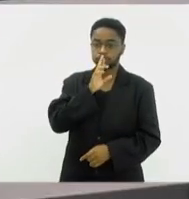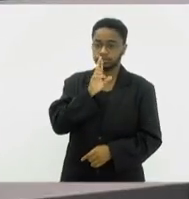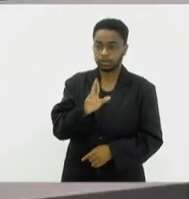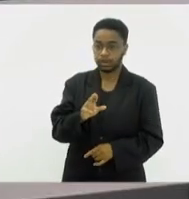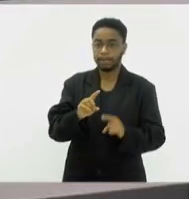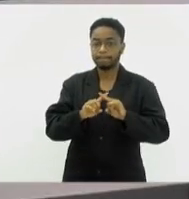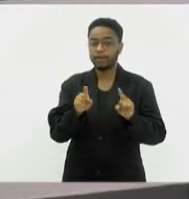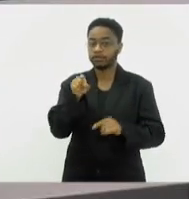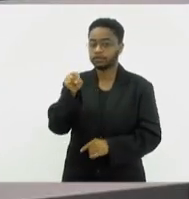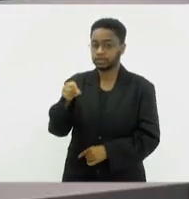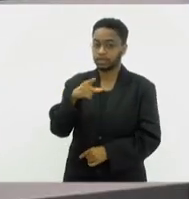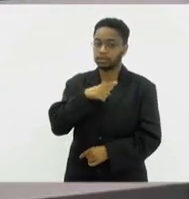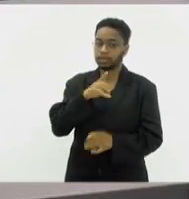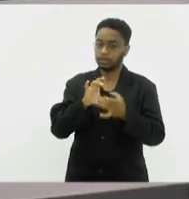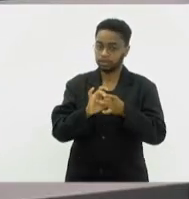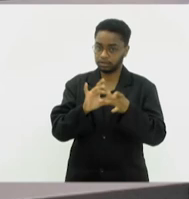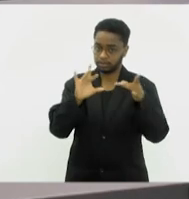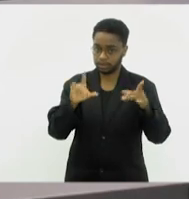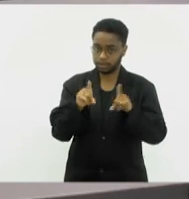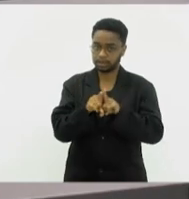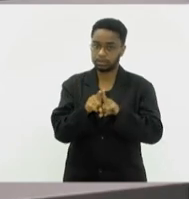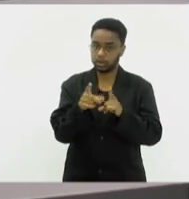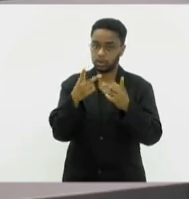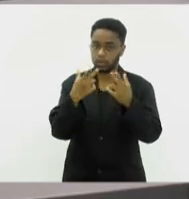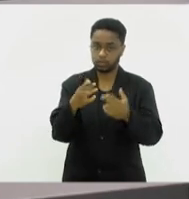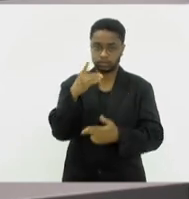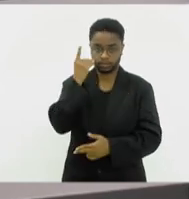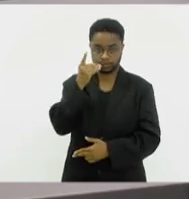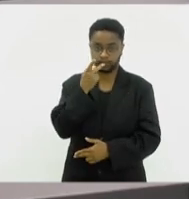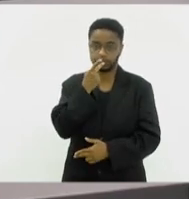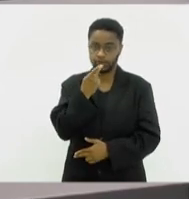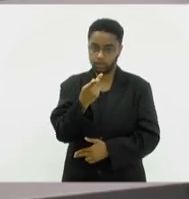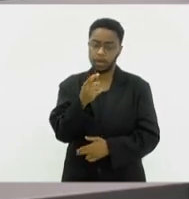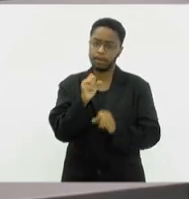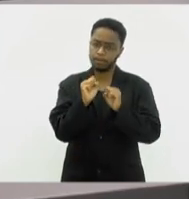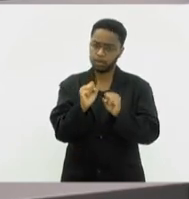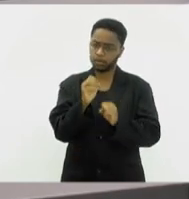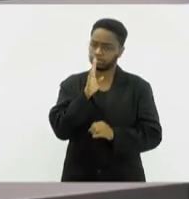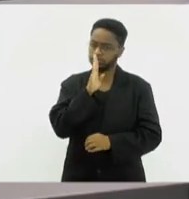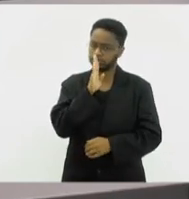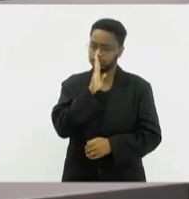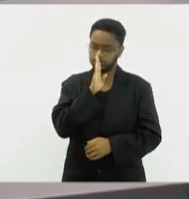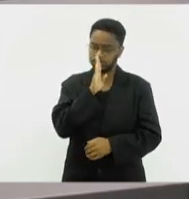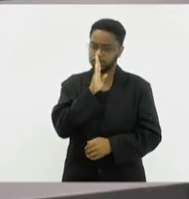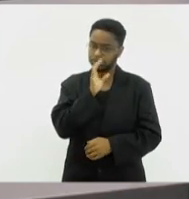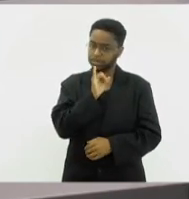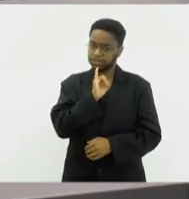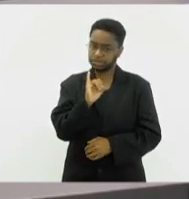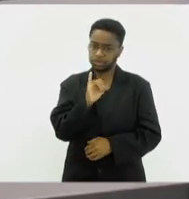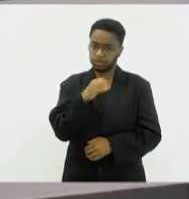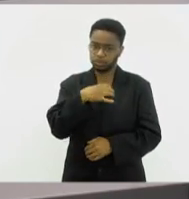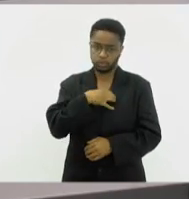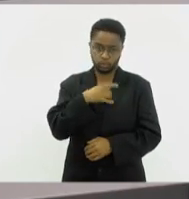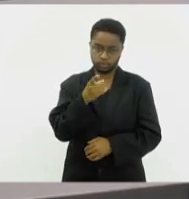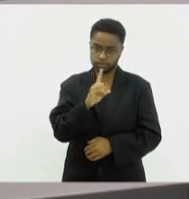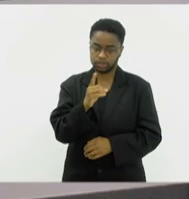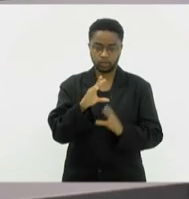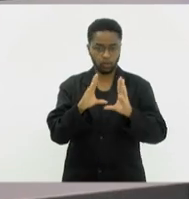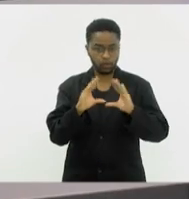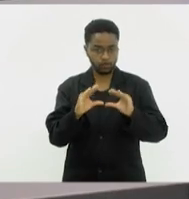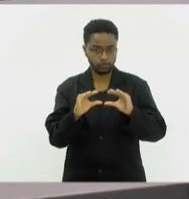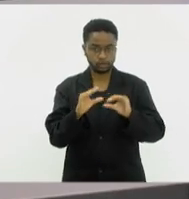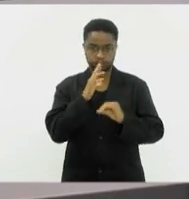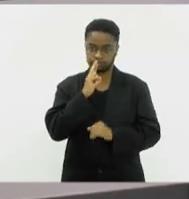a liberdade, como bem colocou o deputado Amorim, do silêncio. Né? Se você não se sentir confortável para